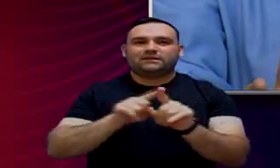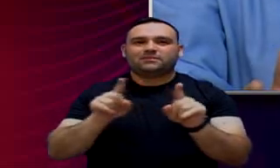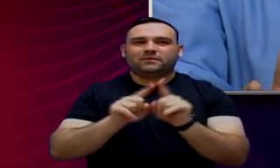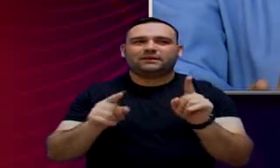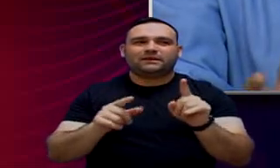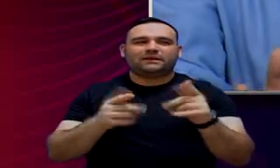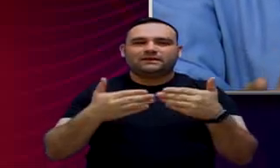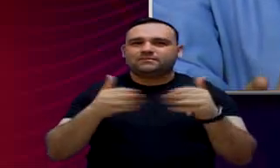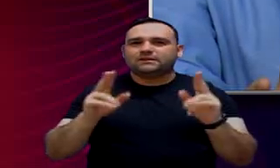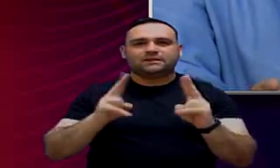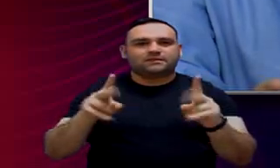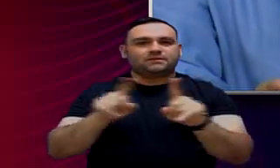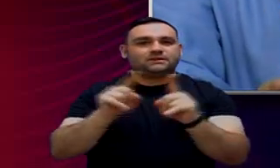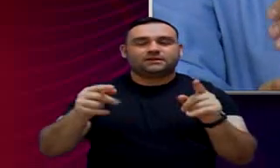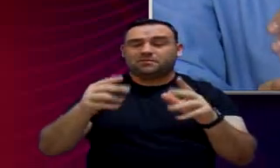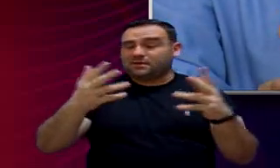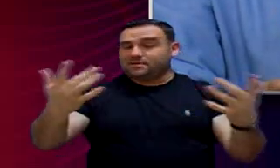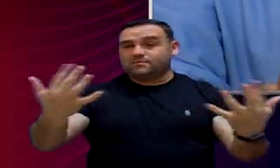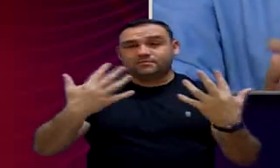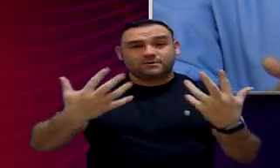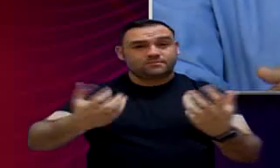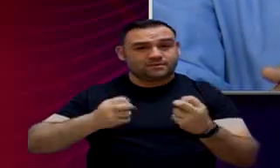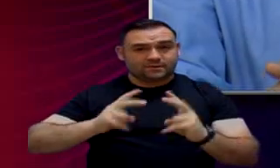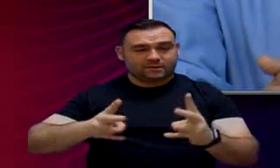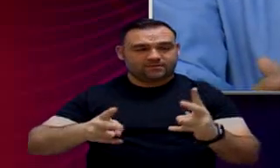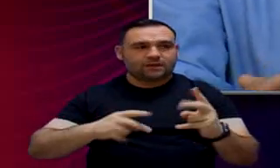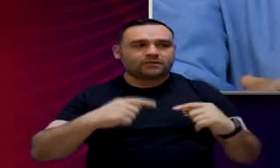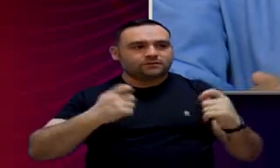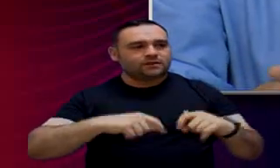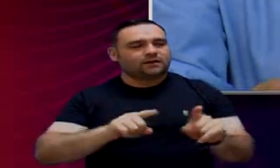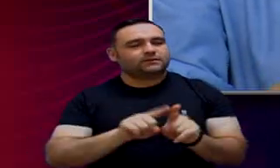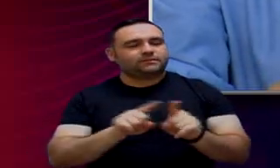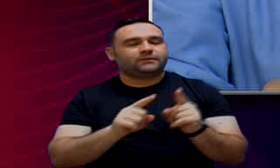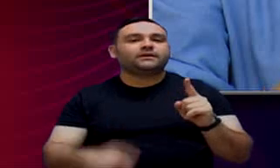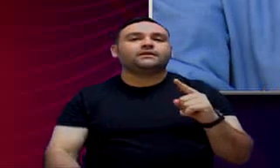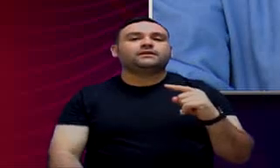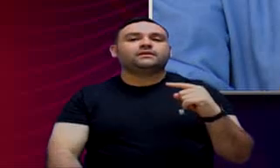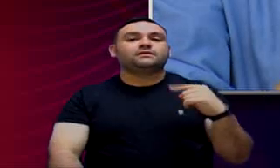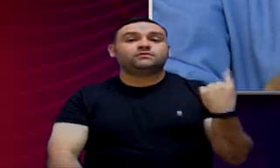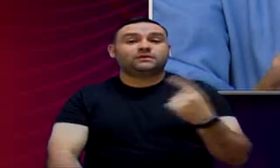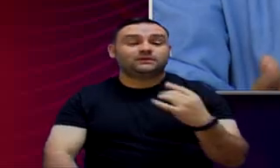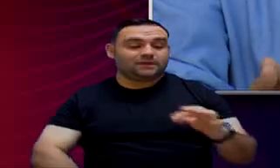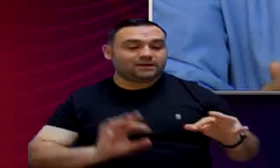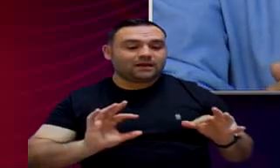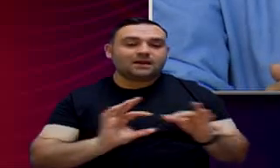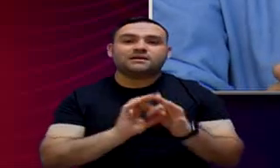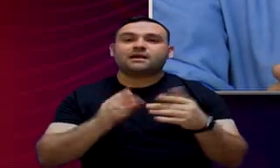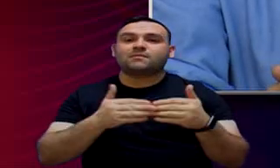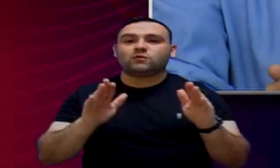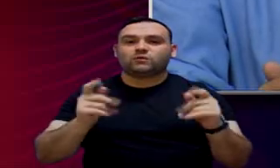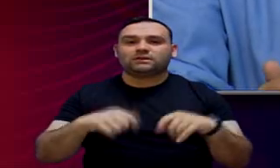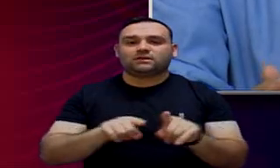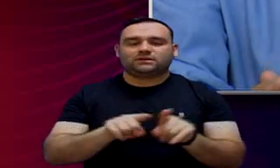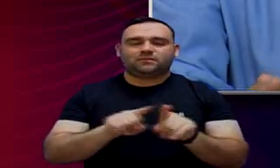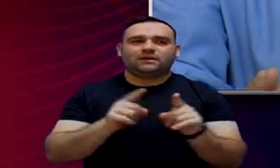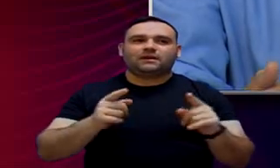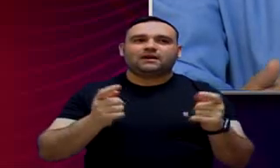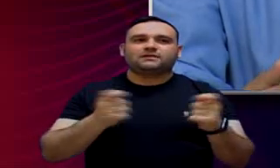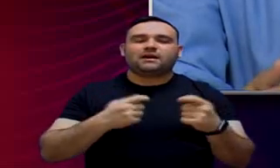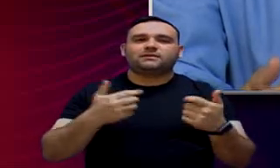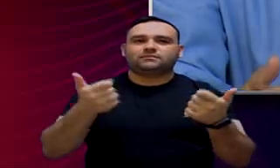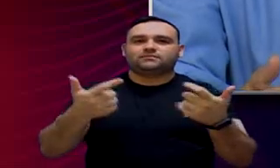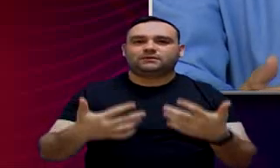com a porta aberta lá recebendo é importante para que possa também tem esse esse ano né de abertura para que eles possam colocar